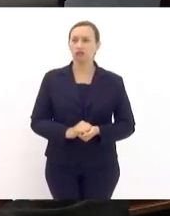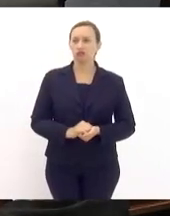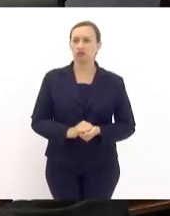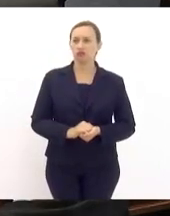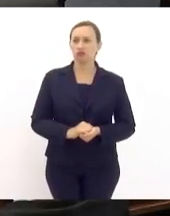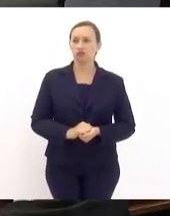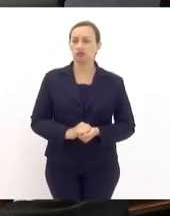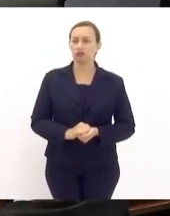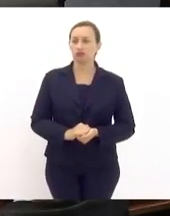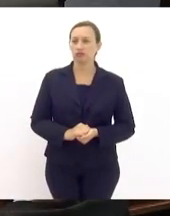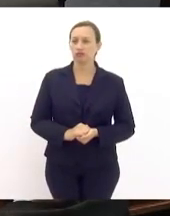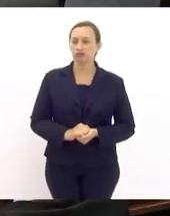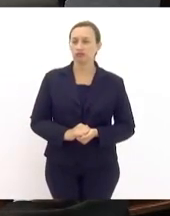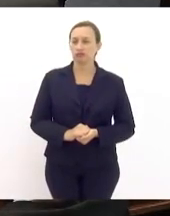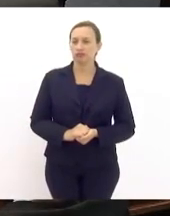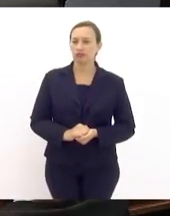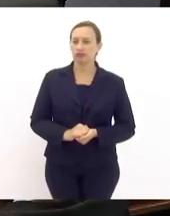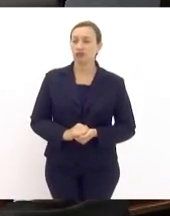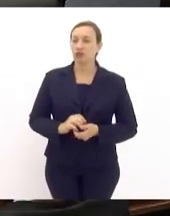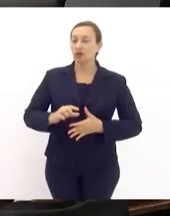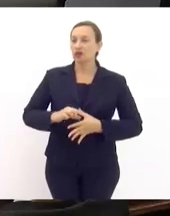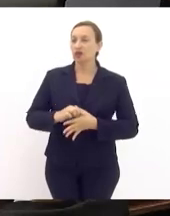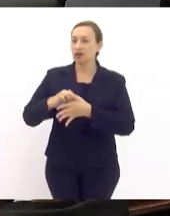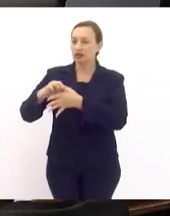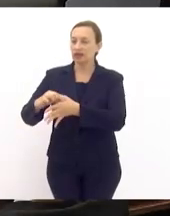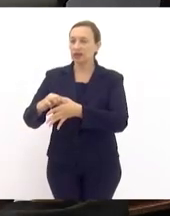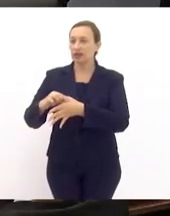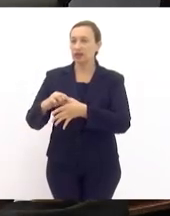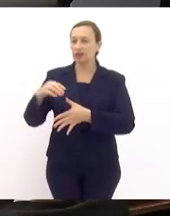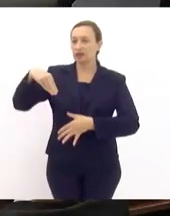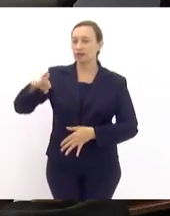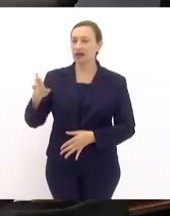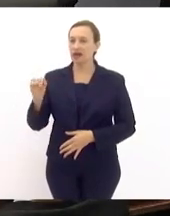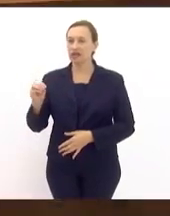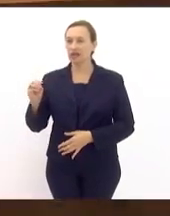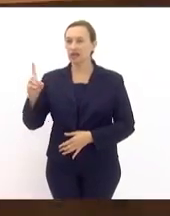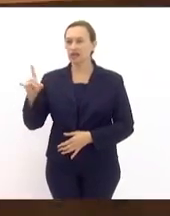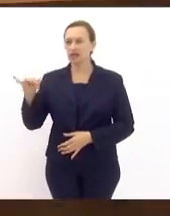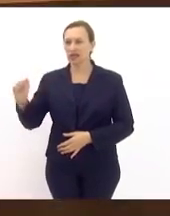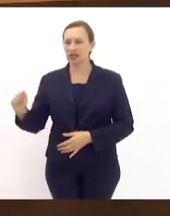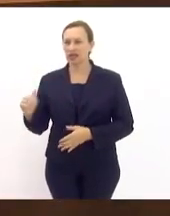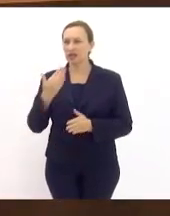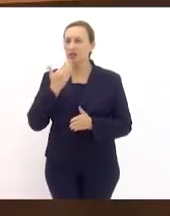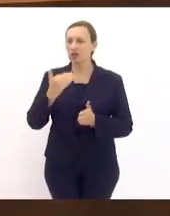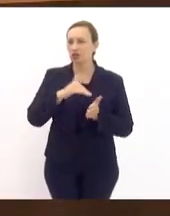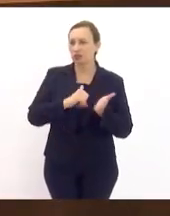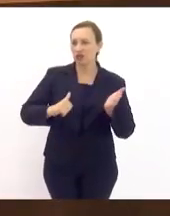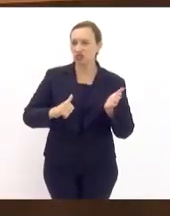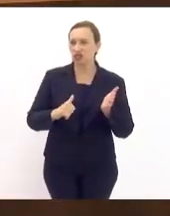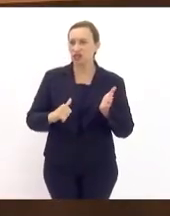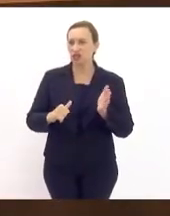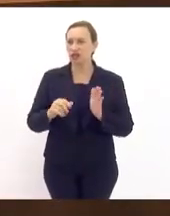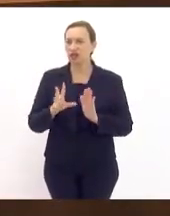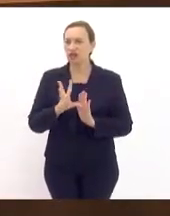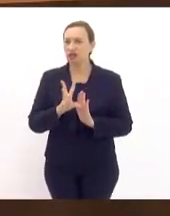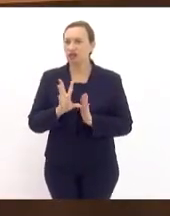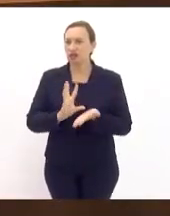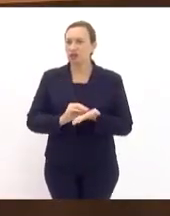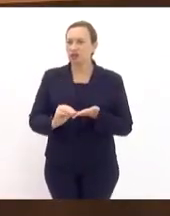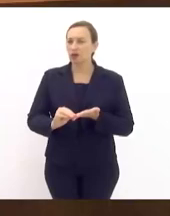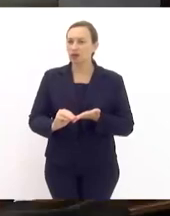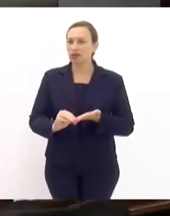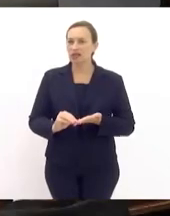Nosso autor, grande líder, Márcio Canella, pediu para retirar. Isso, pedi a retirar de pauta, senhor presidente. Perfeito,